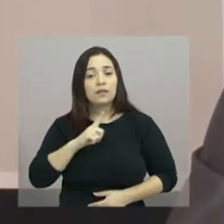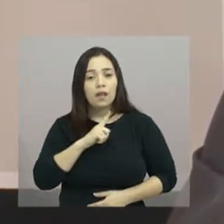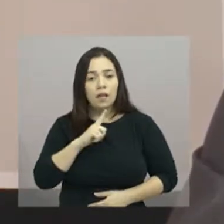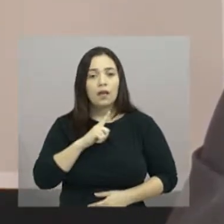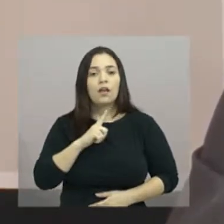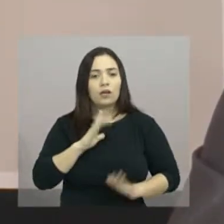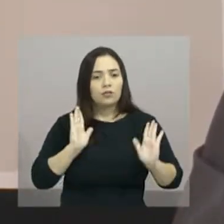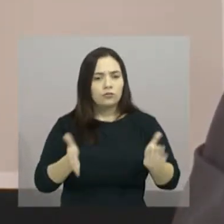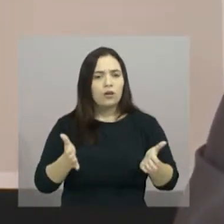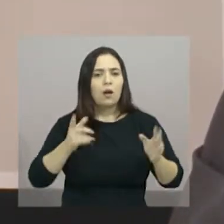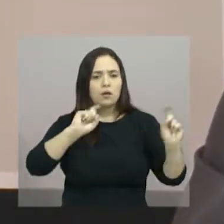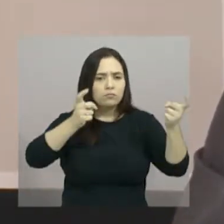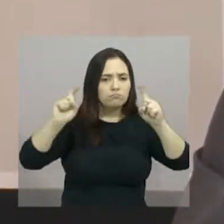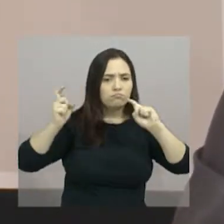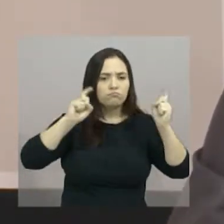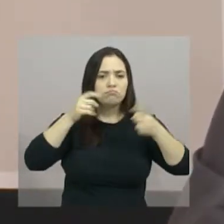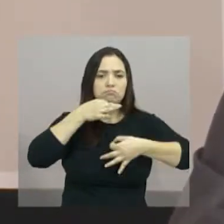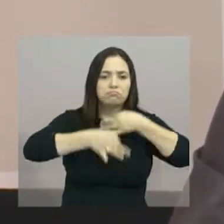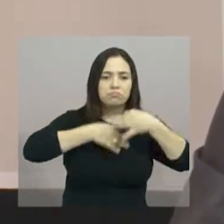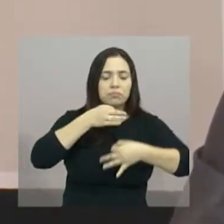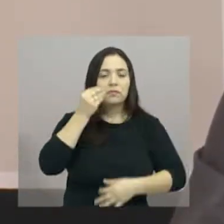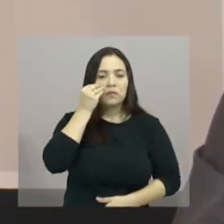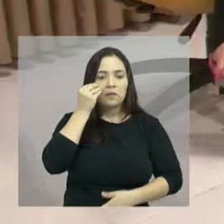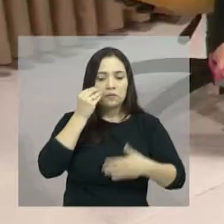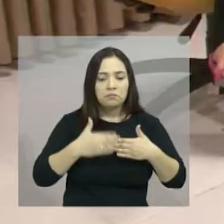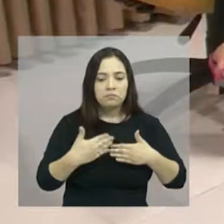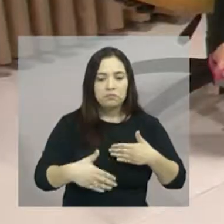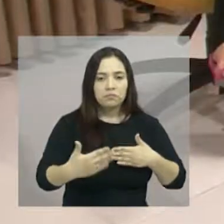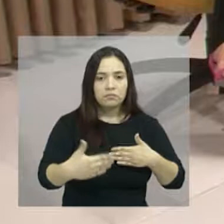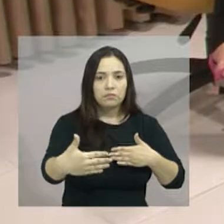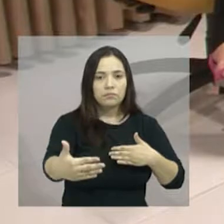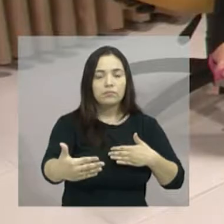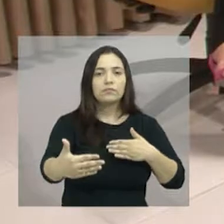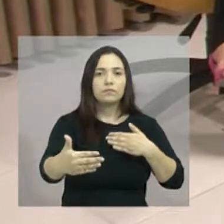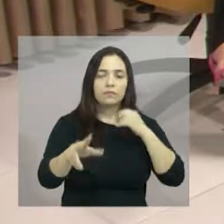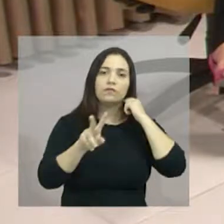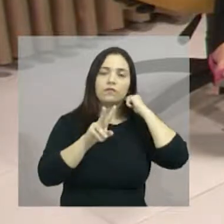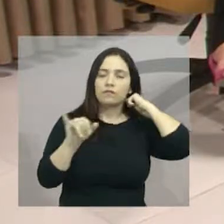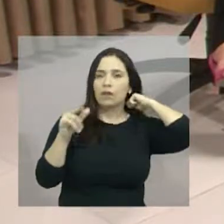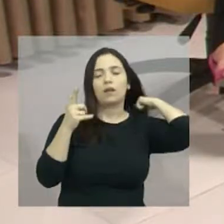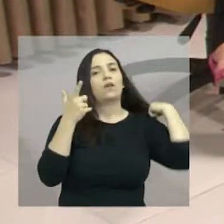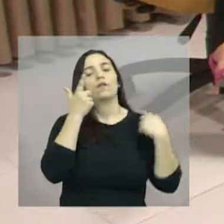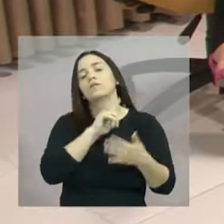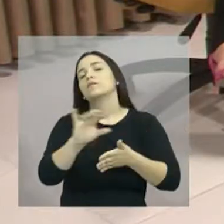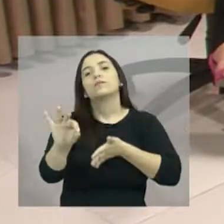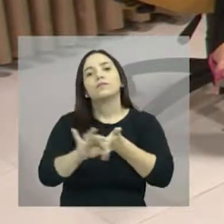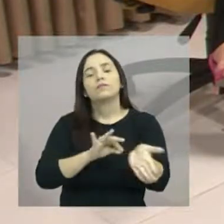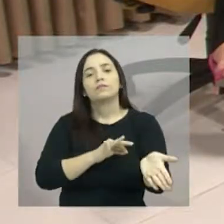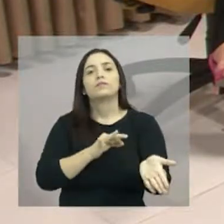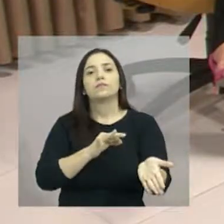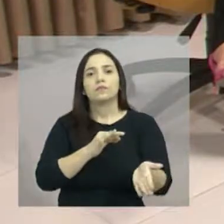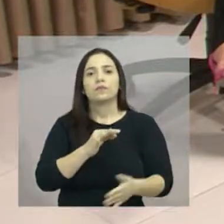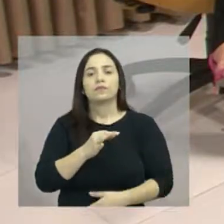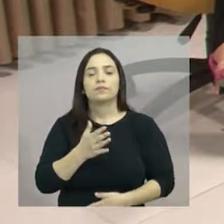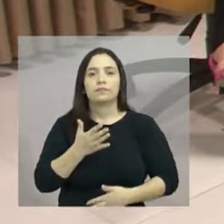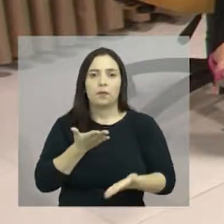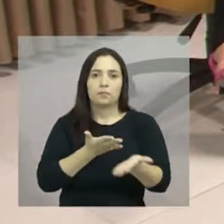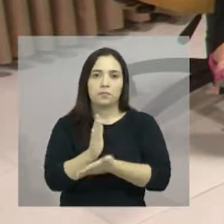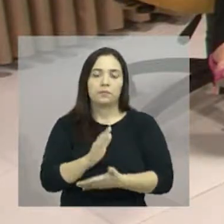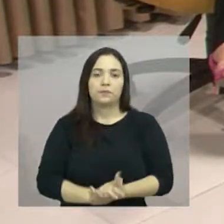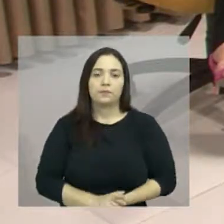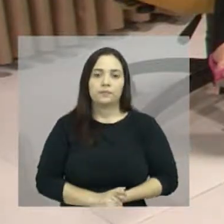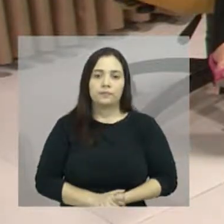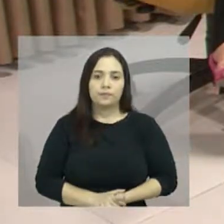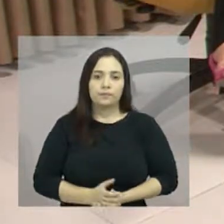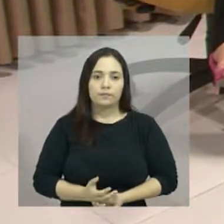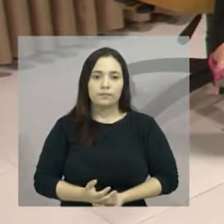bom debate sobre isso. Eu acredito que nos próximos dias, aí a gente vai ter isso funcionando na prática por encaminhamento dos